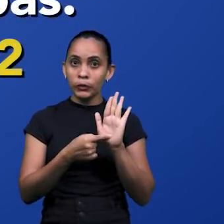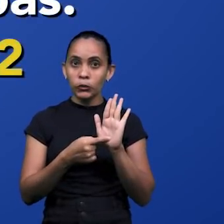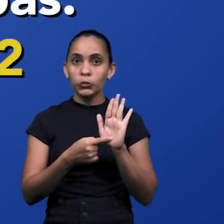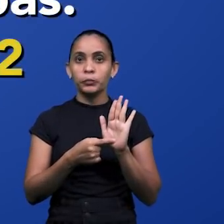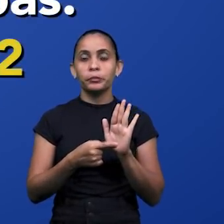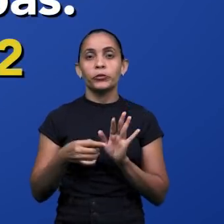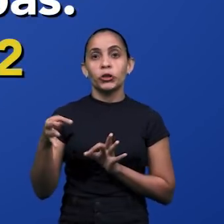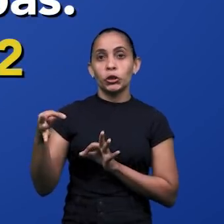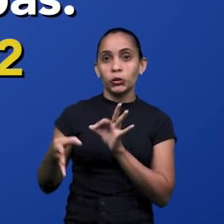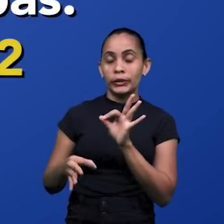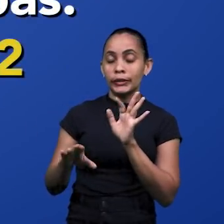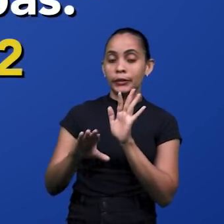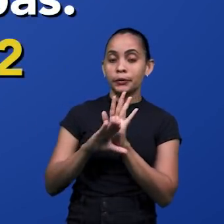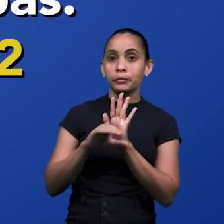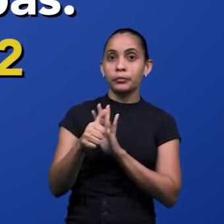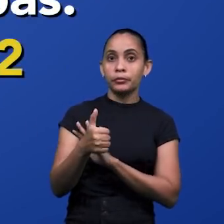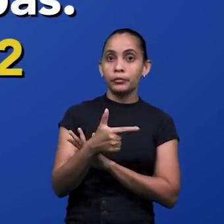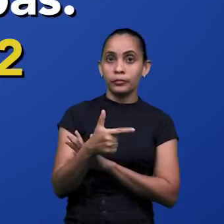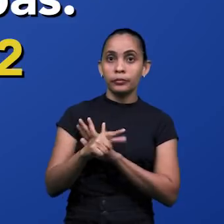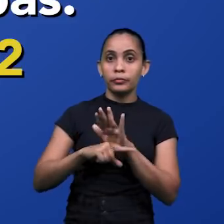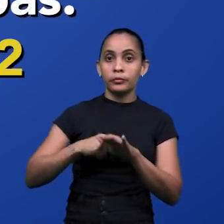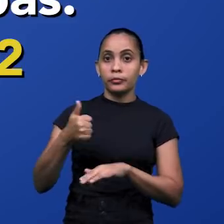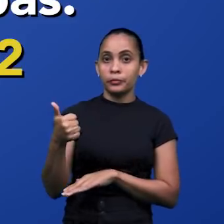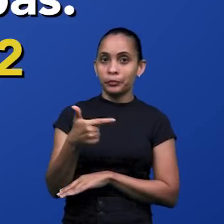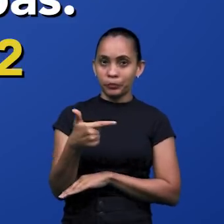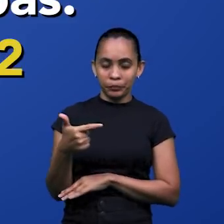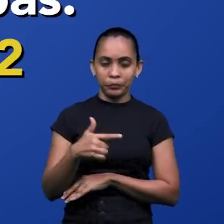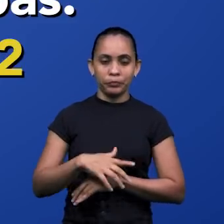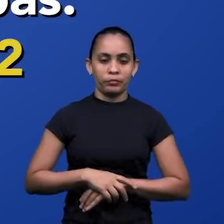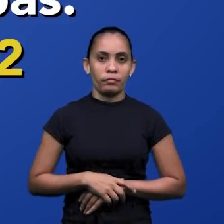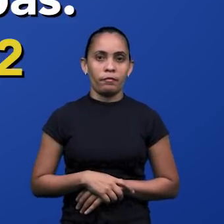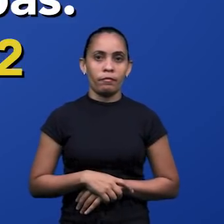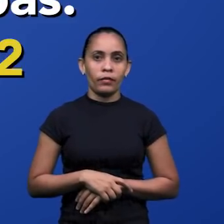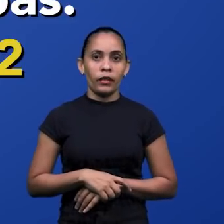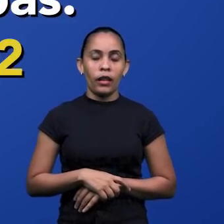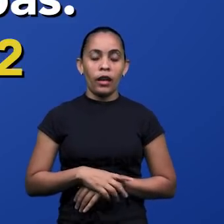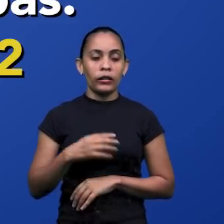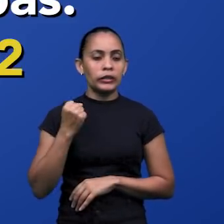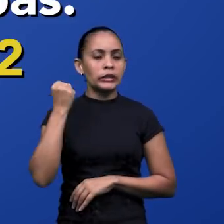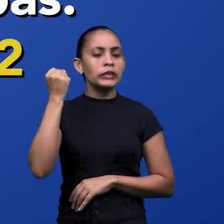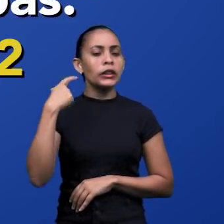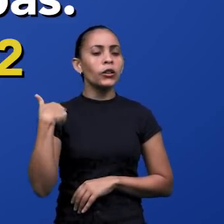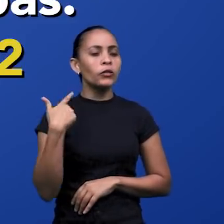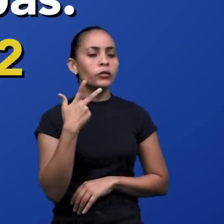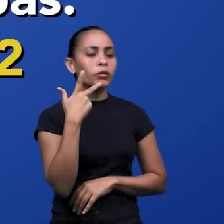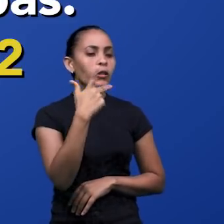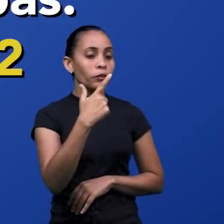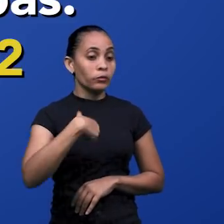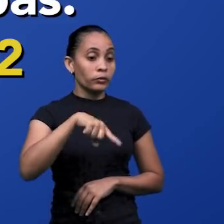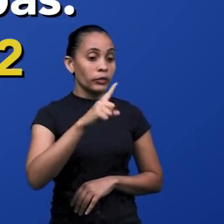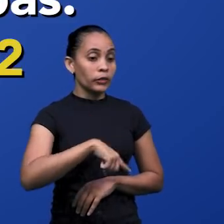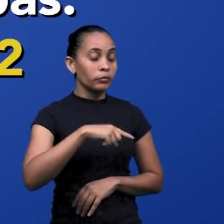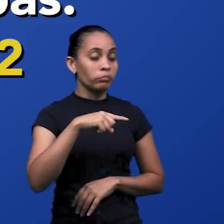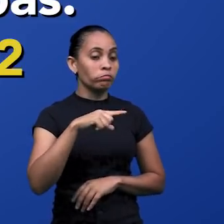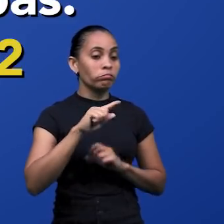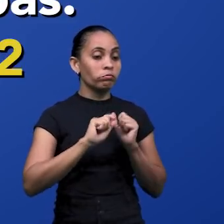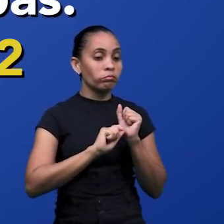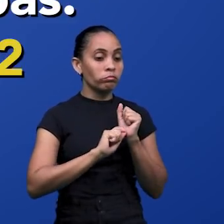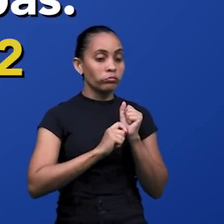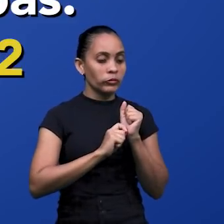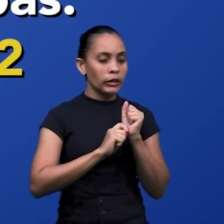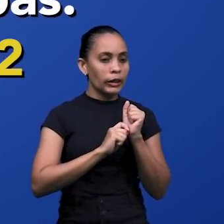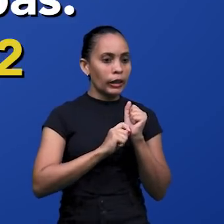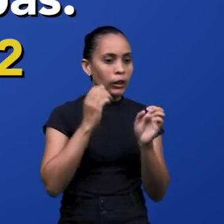12 do capítulo 14. Disse-lhe, pois, Sansão: eu vos darei um enigma a adivinhar. E se